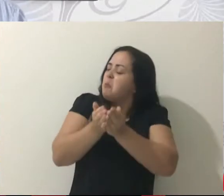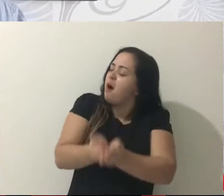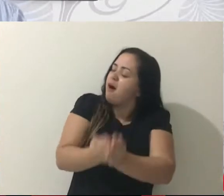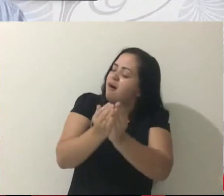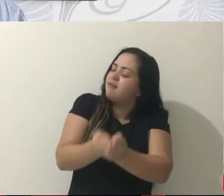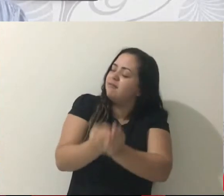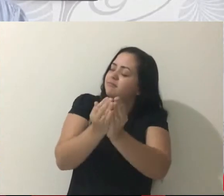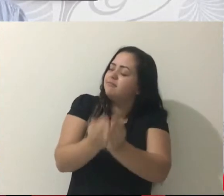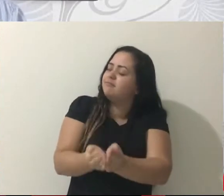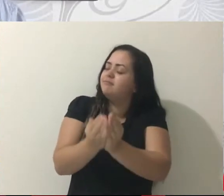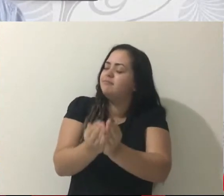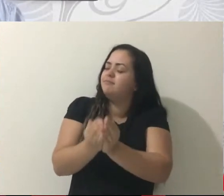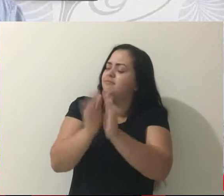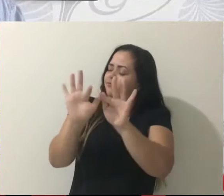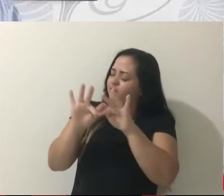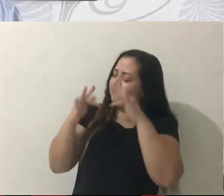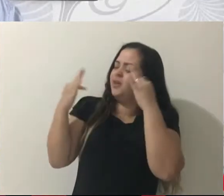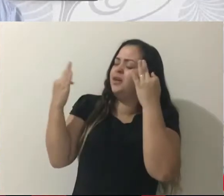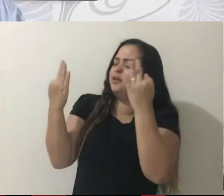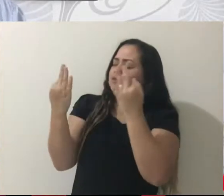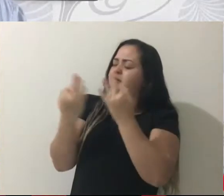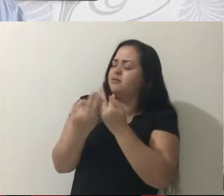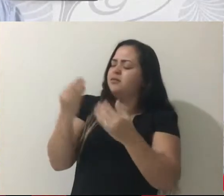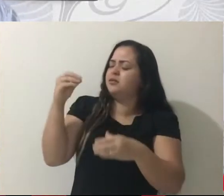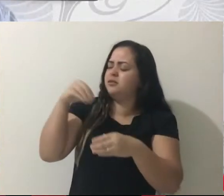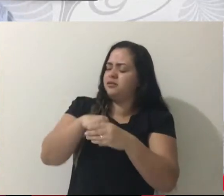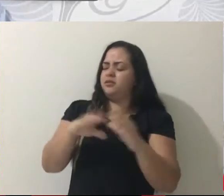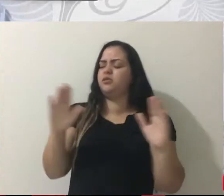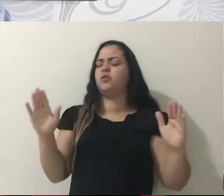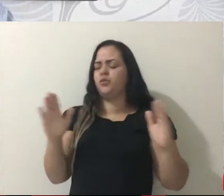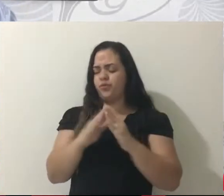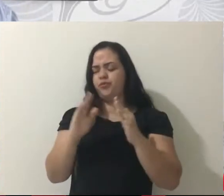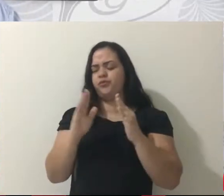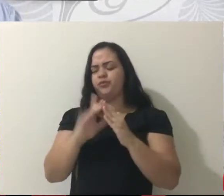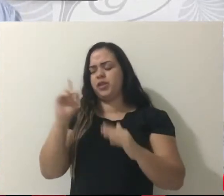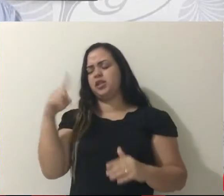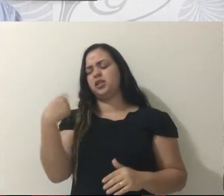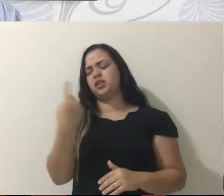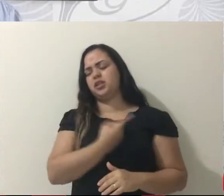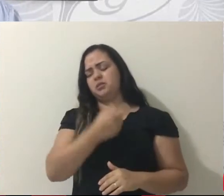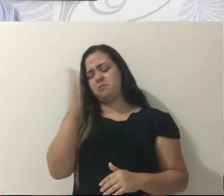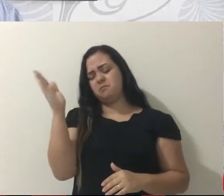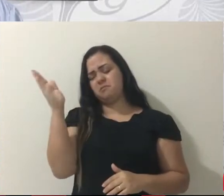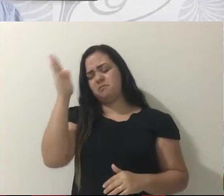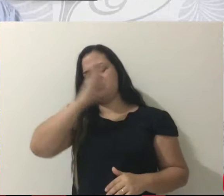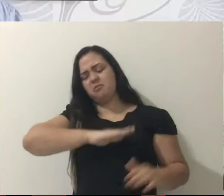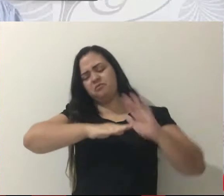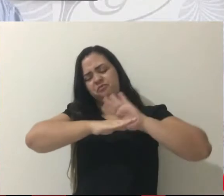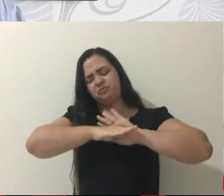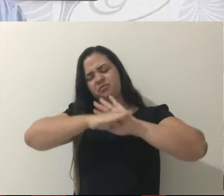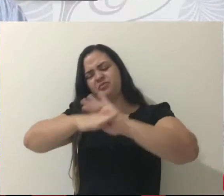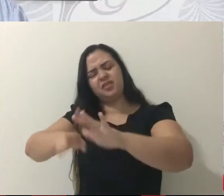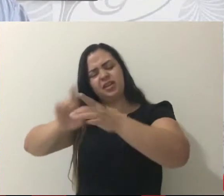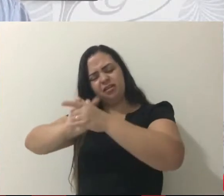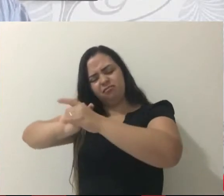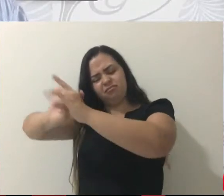barco, junto, Senhor, à nossa família, dentro da nossa casa, nos livrando, Senhor, dos